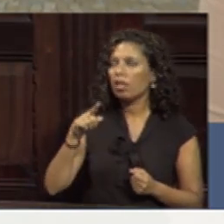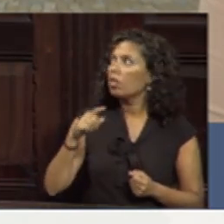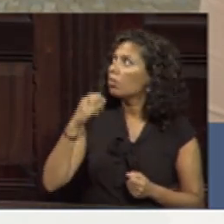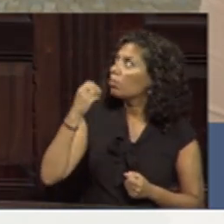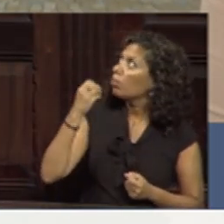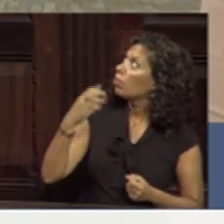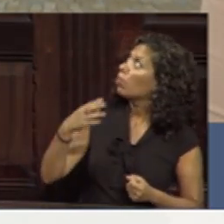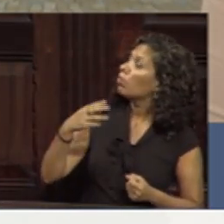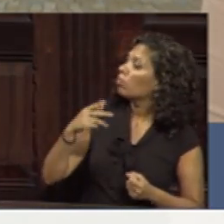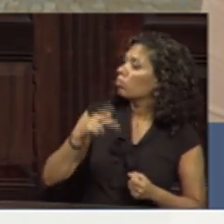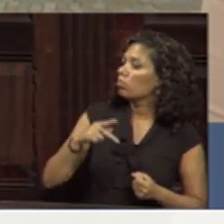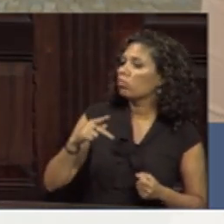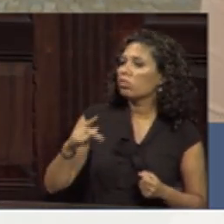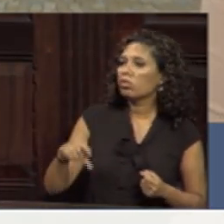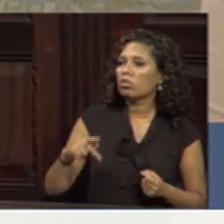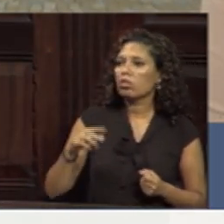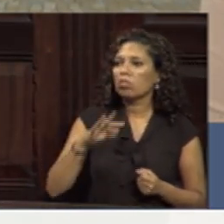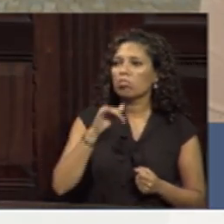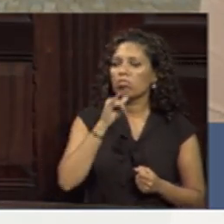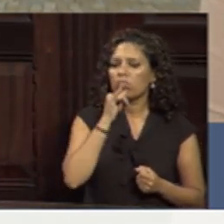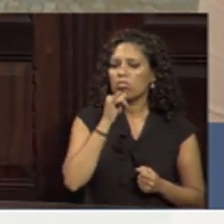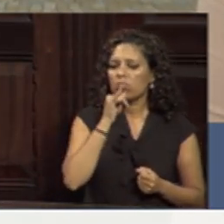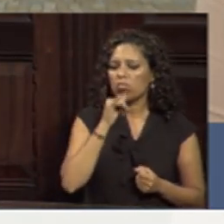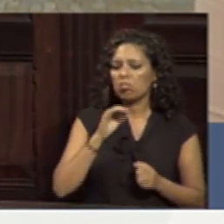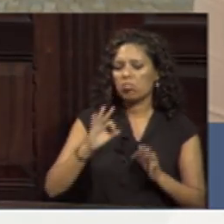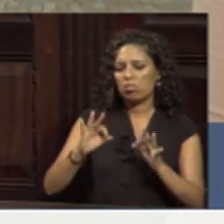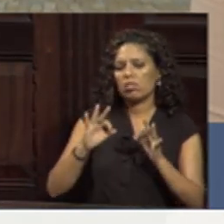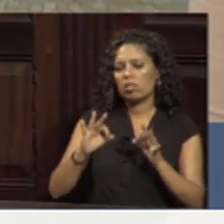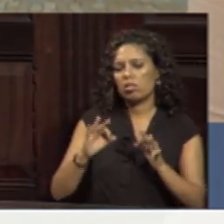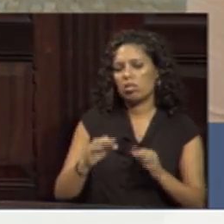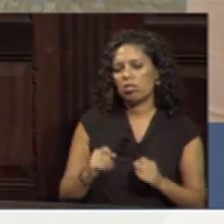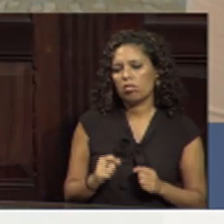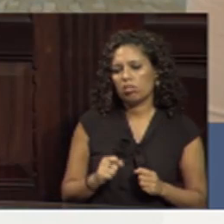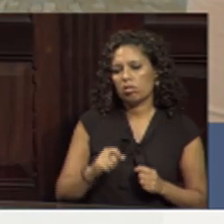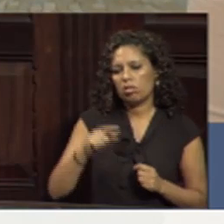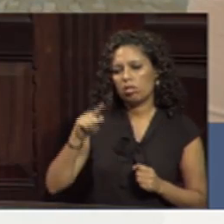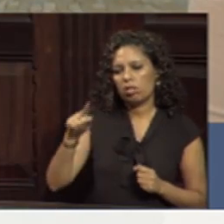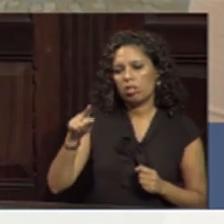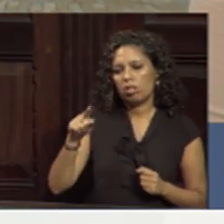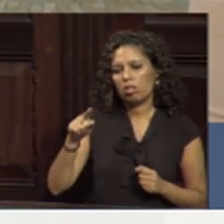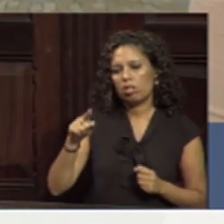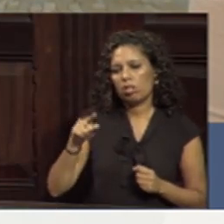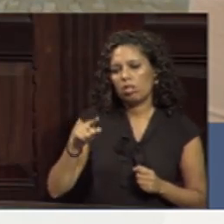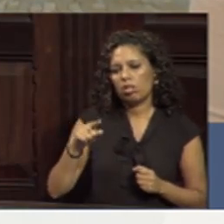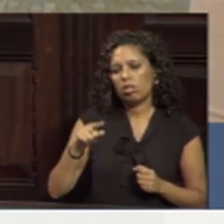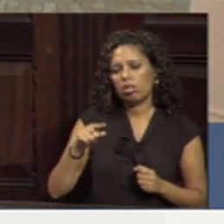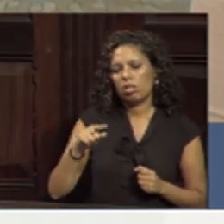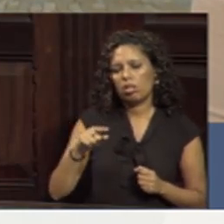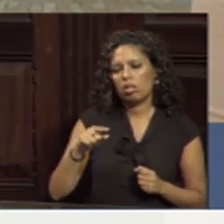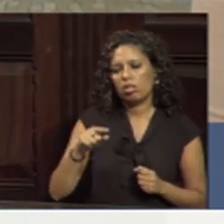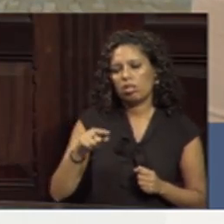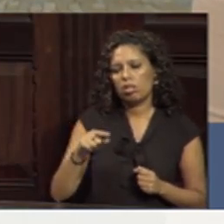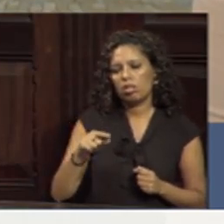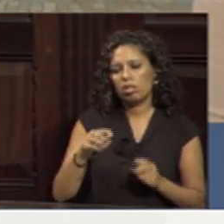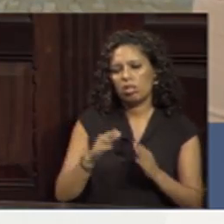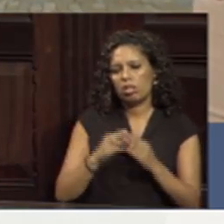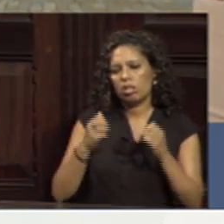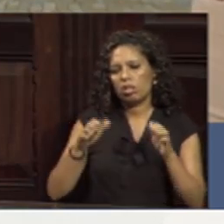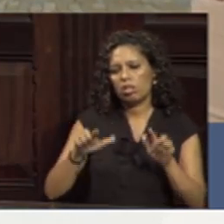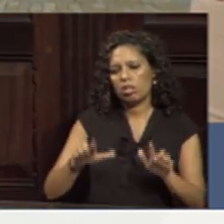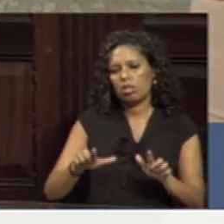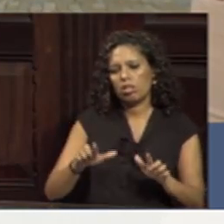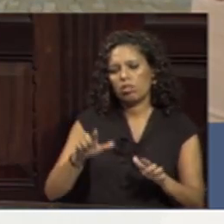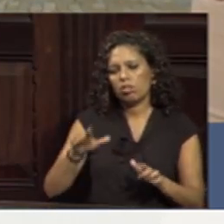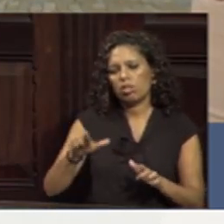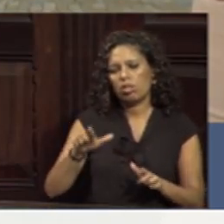política, o exemplo de um político de moral. E o Eliomar hoje aqui nessa casa não era o Eliomar. Não era o Eliomar